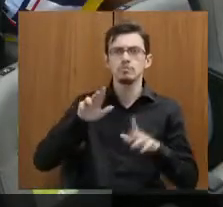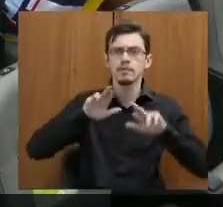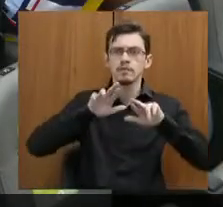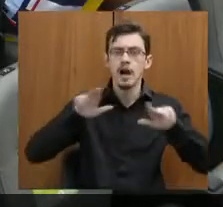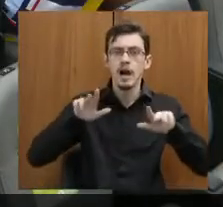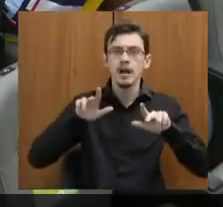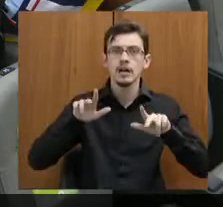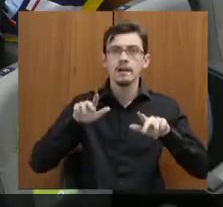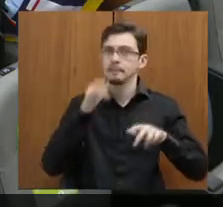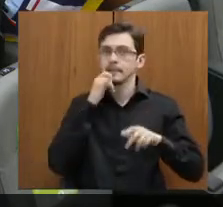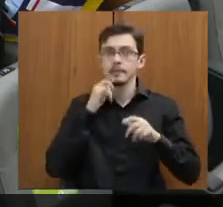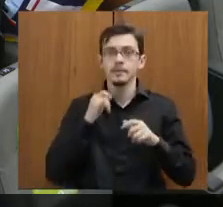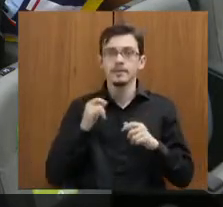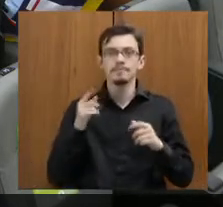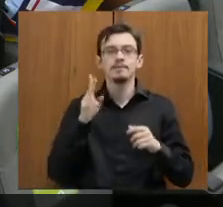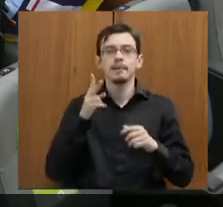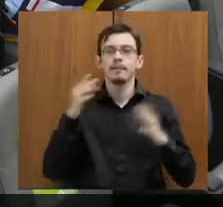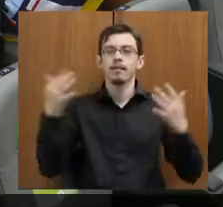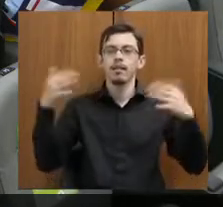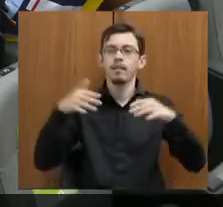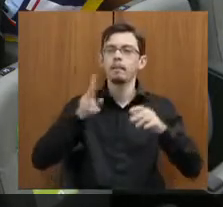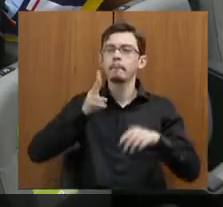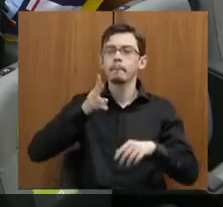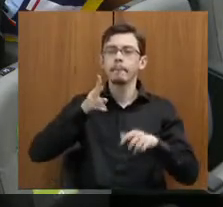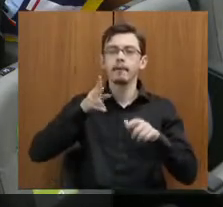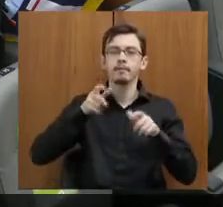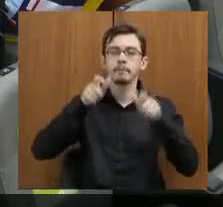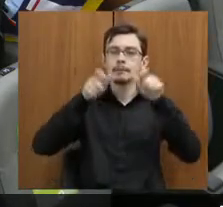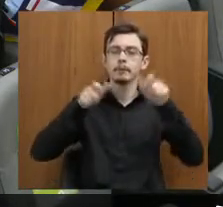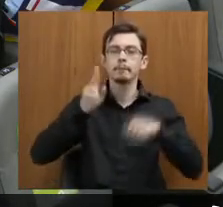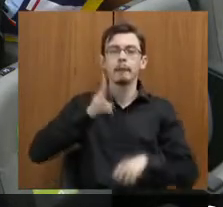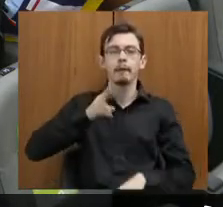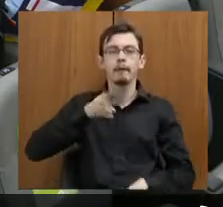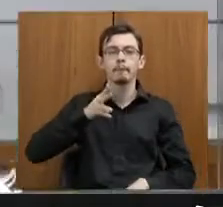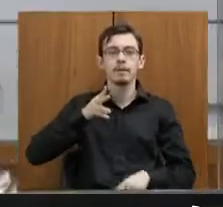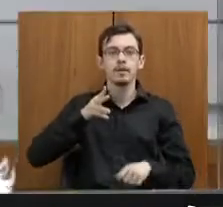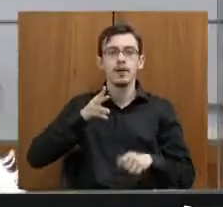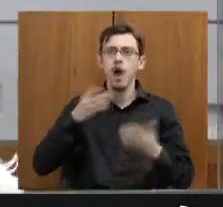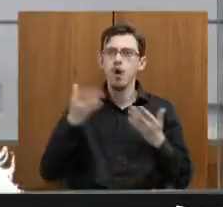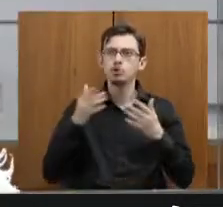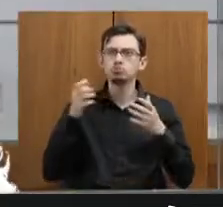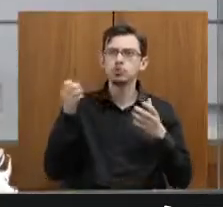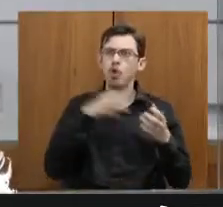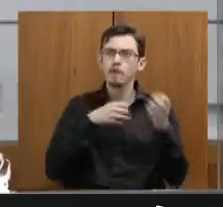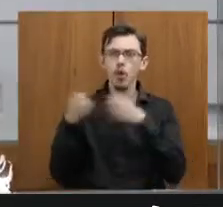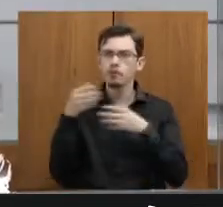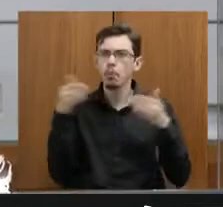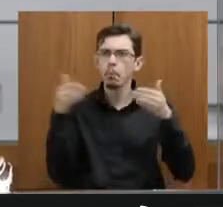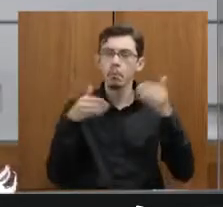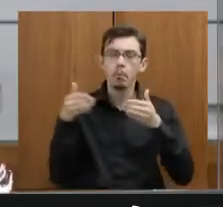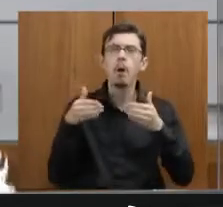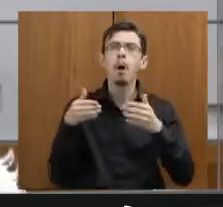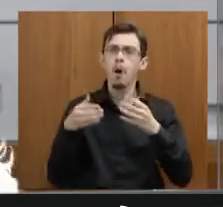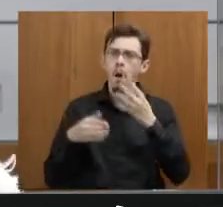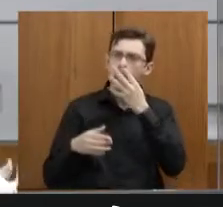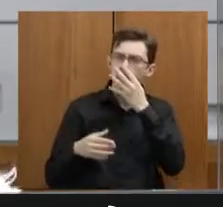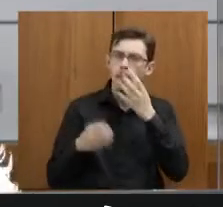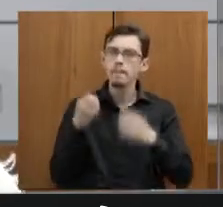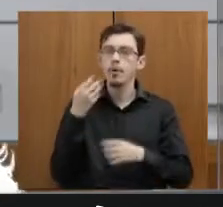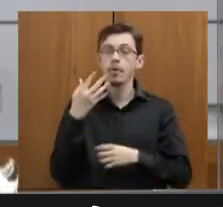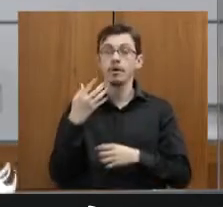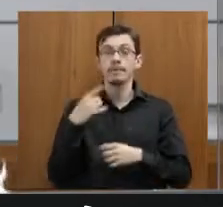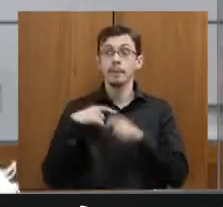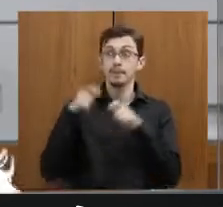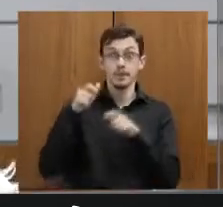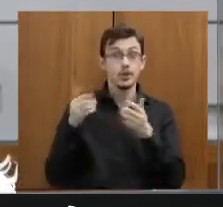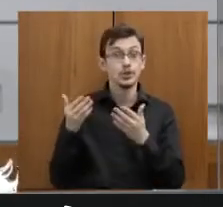preto de espaço e são sempre nós vamos sempre os mesmos que bom que vem chegando gente nova né bem aí